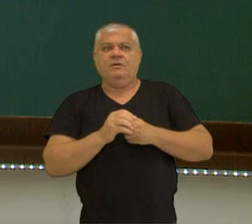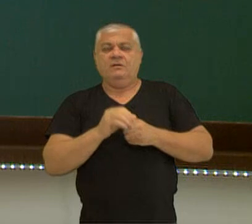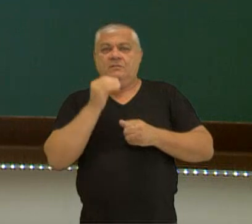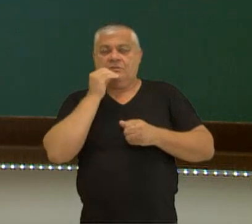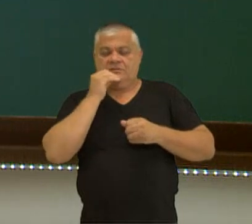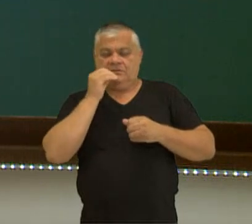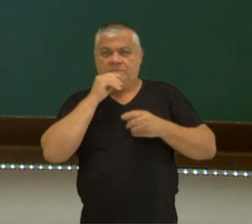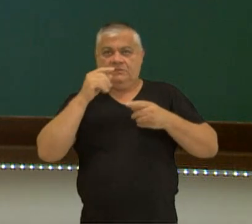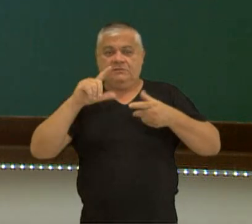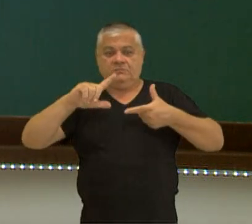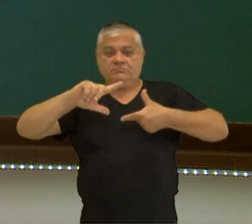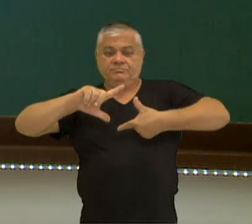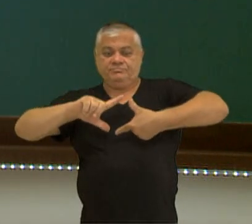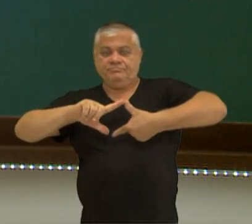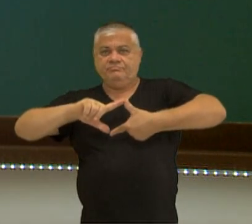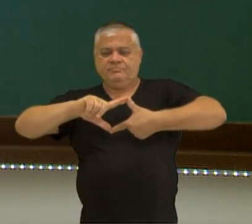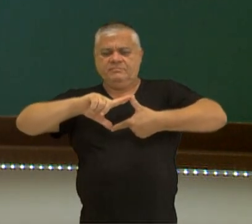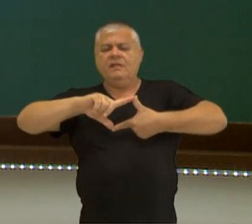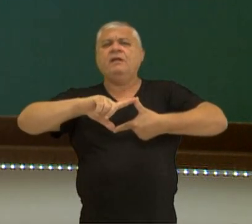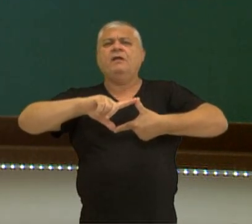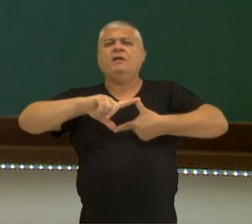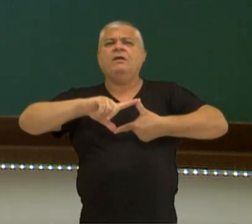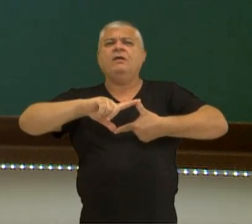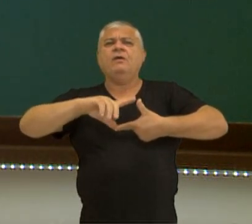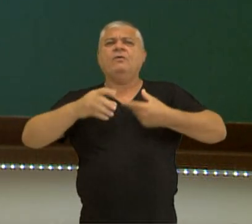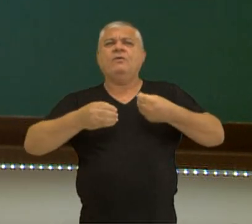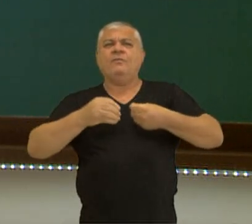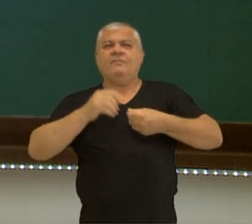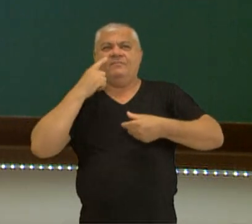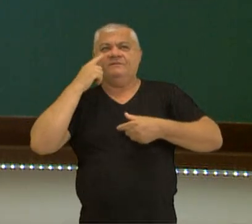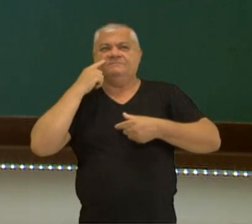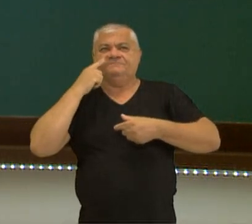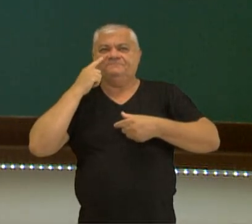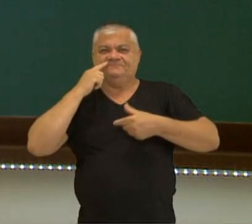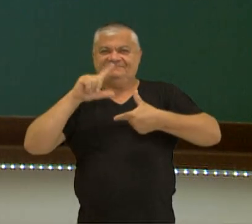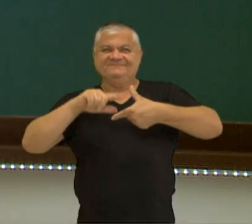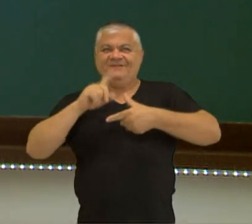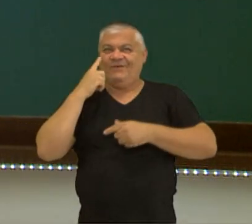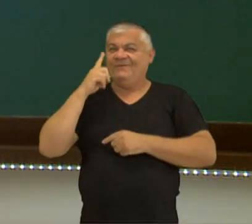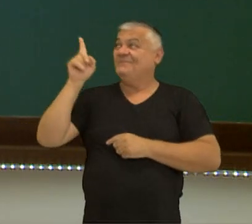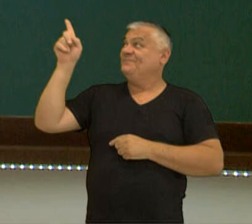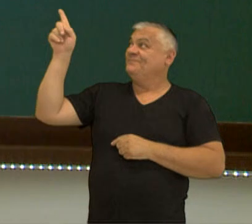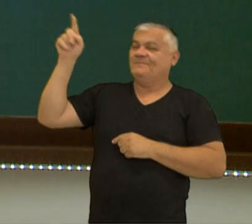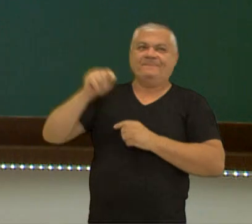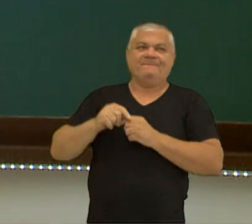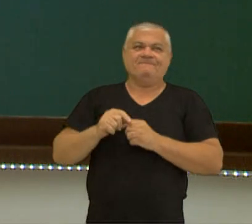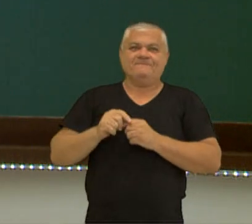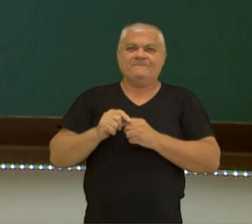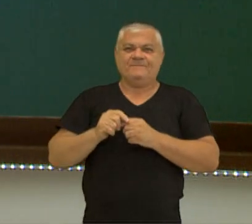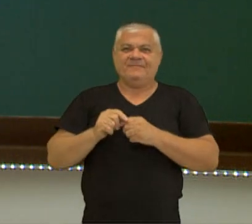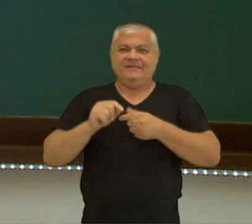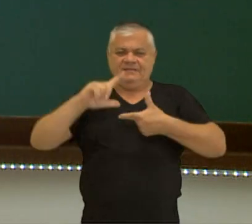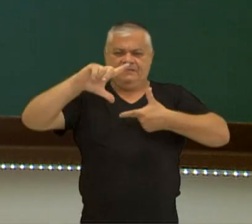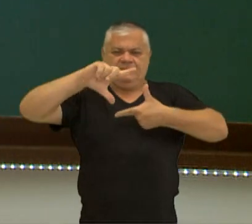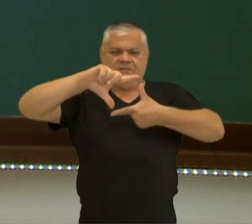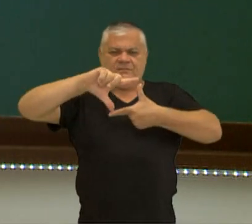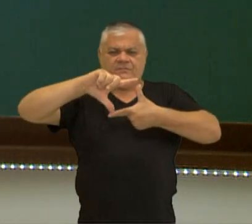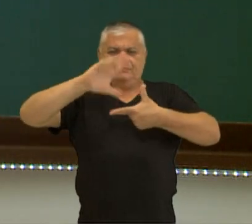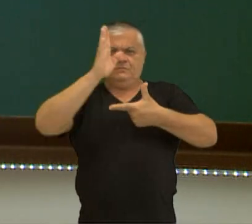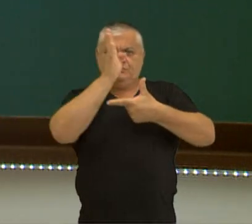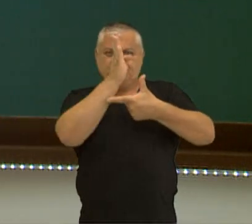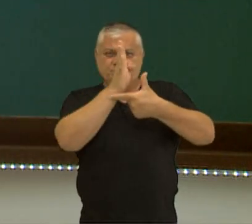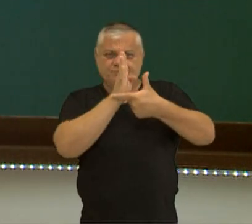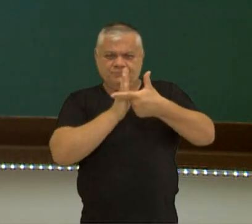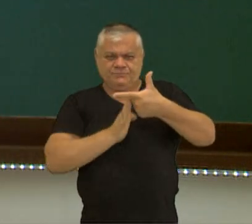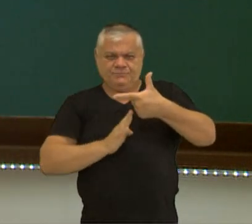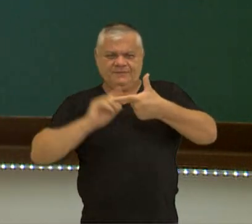vez do retângulo, um paralelogramo. Mas imagine a seguinte situação aqui, ó. Esse daqui eu tirasse esse pedacinho aqui. Vocês dão para vocês verem